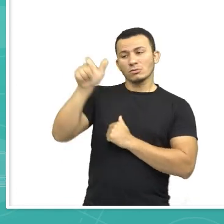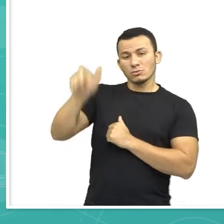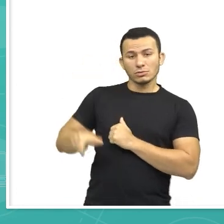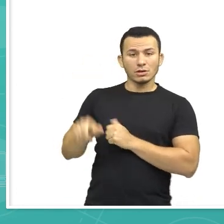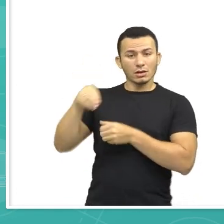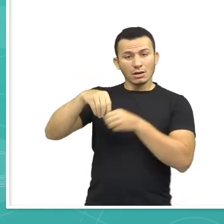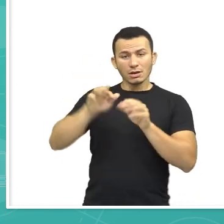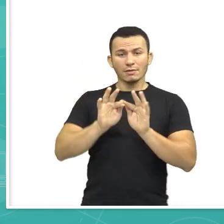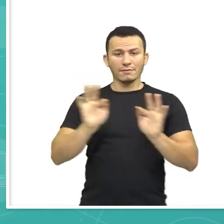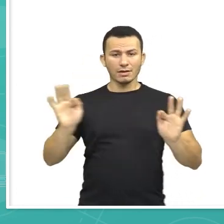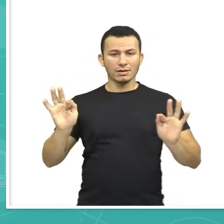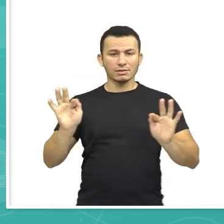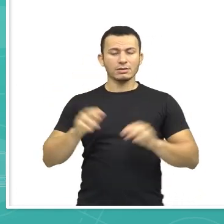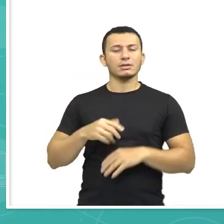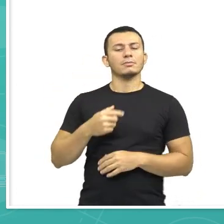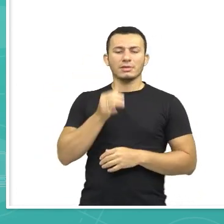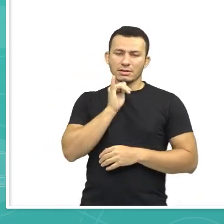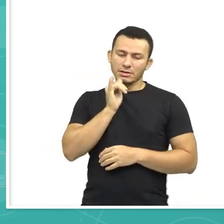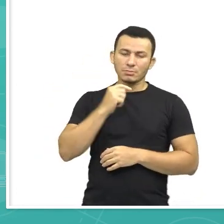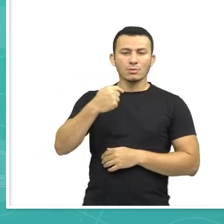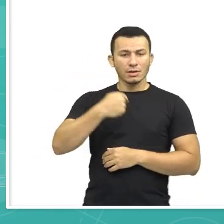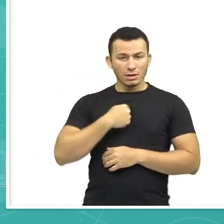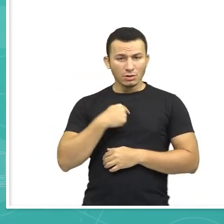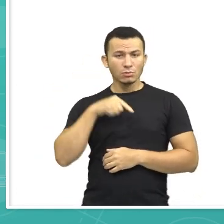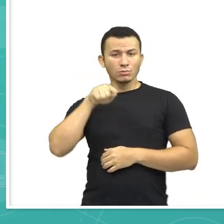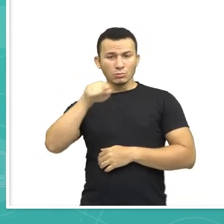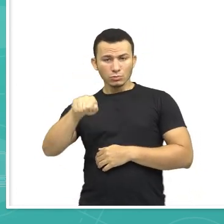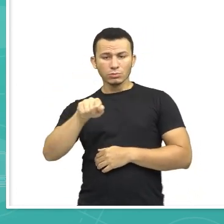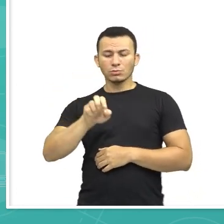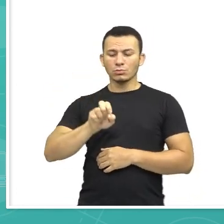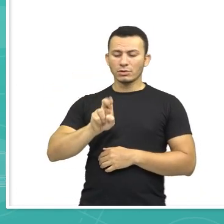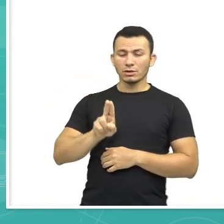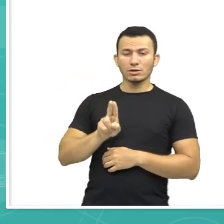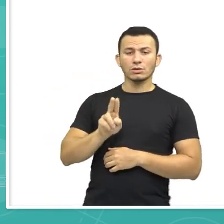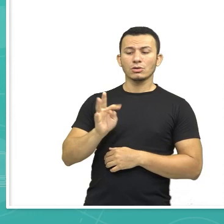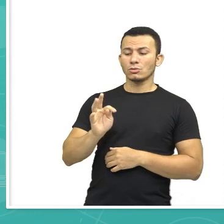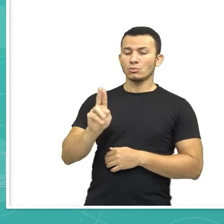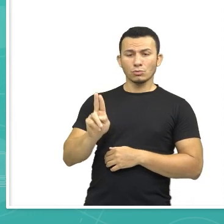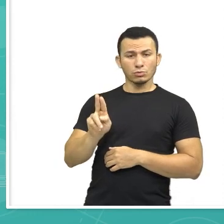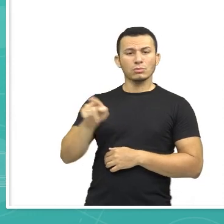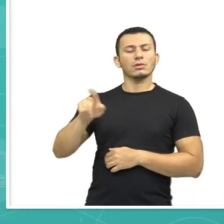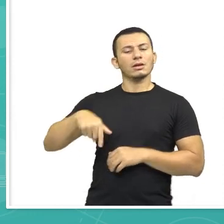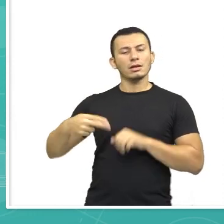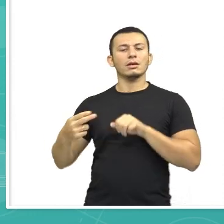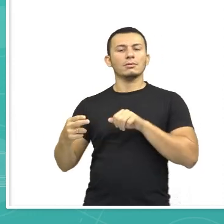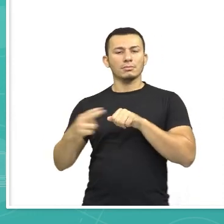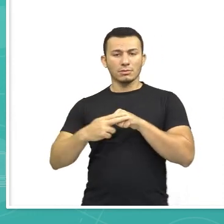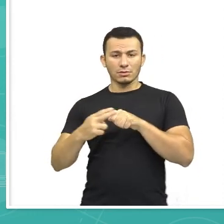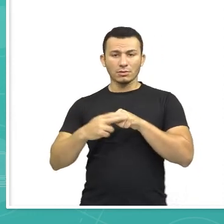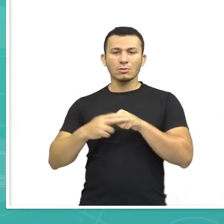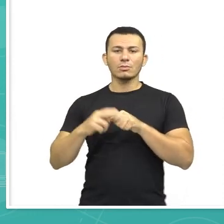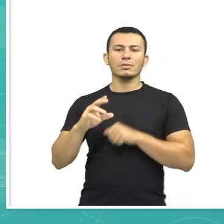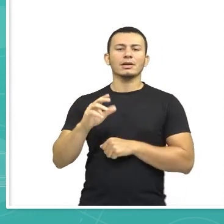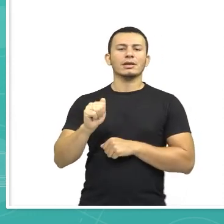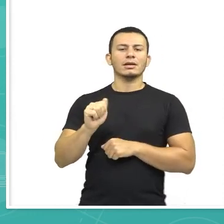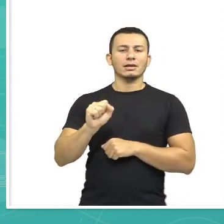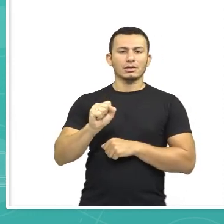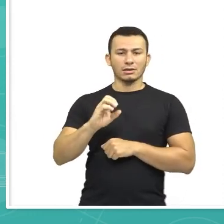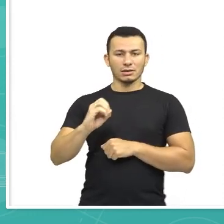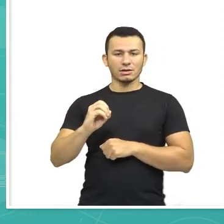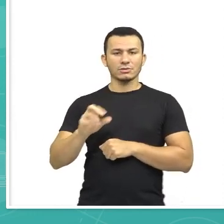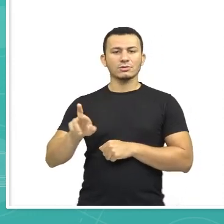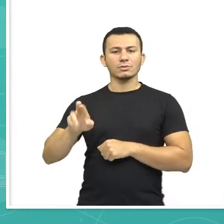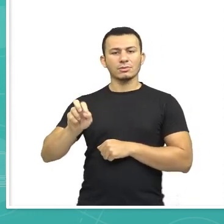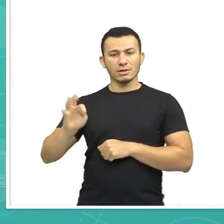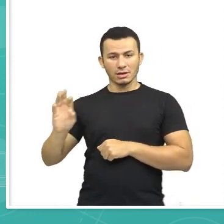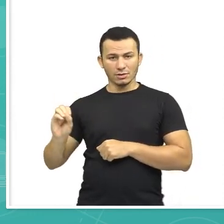Então, eu, tu, eles, são pronomes aí do caso reto. Então, a